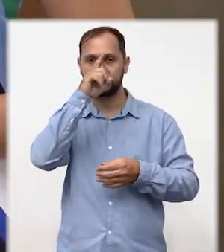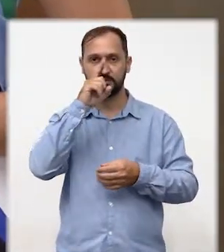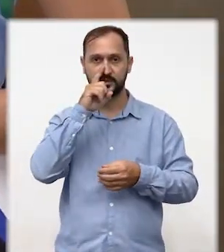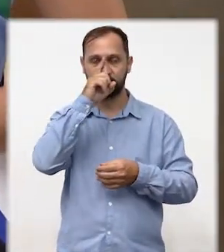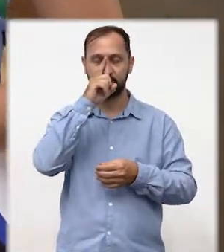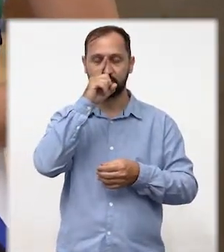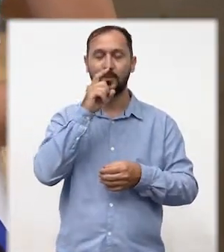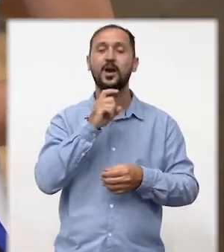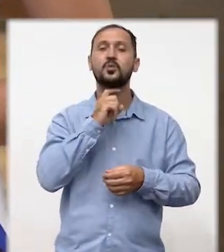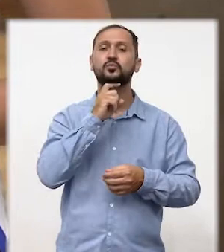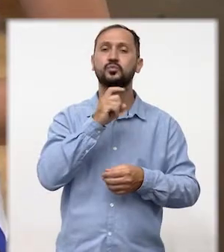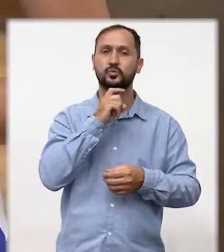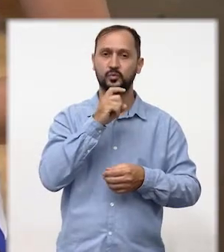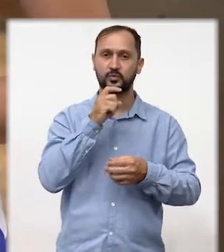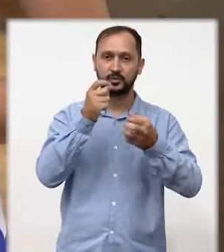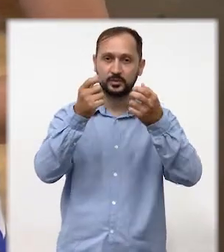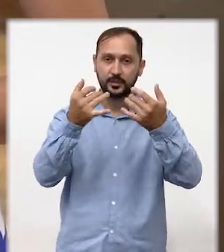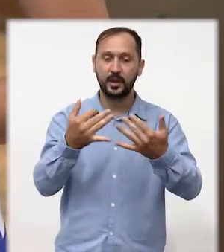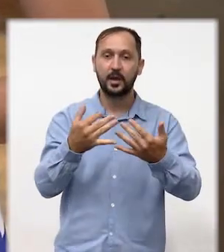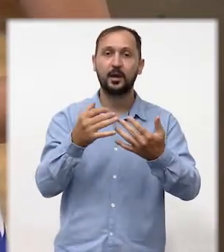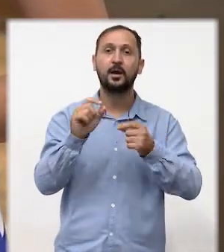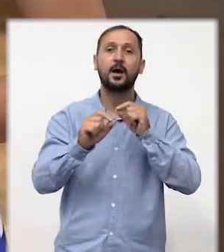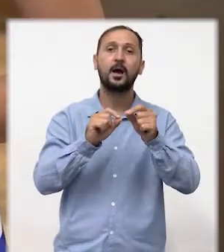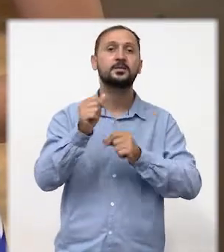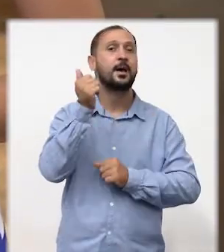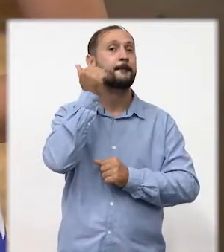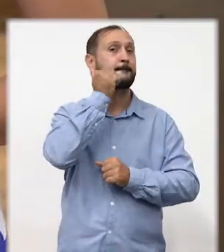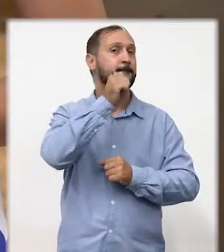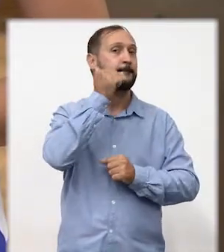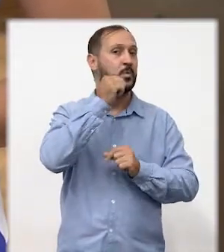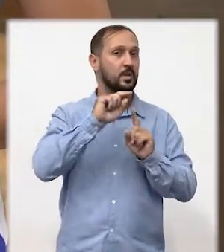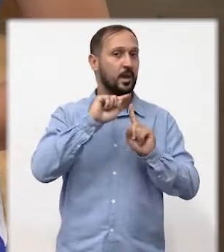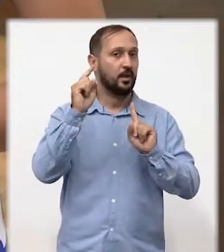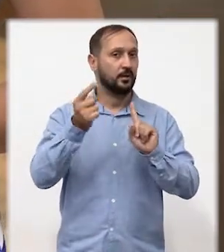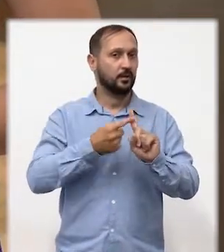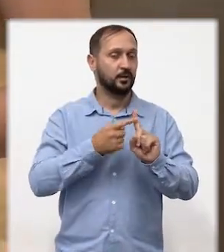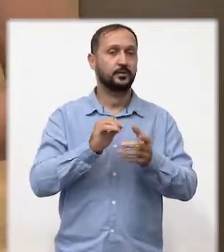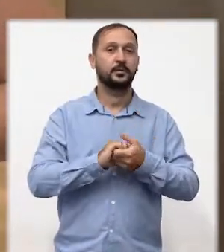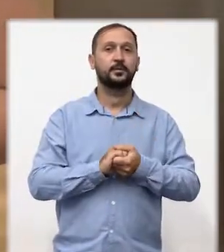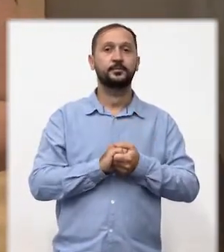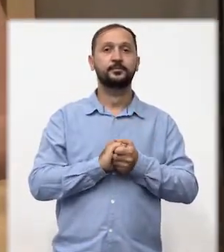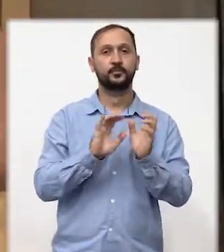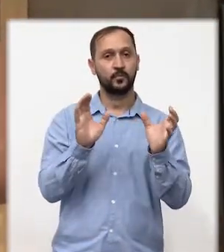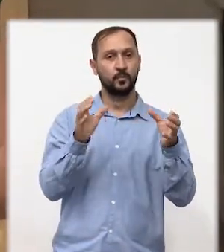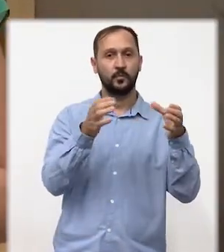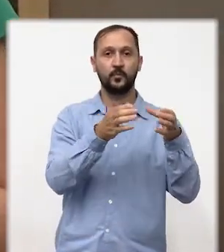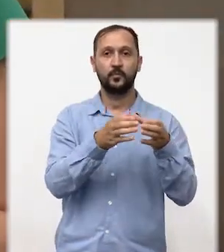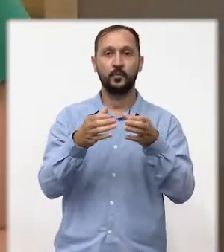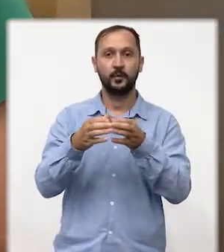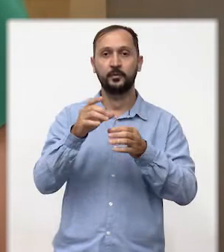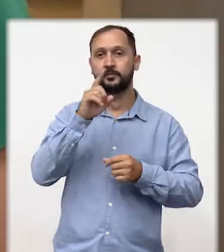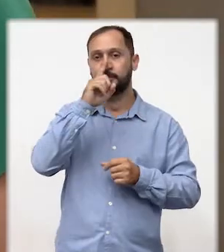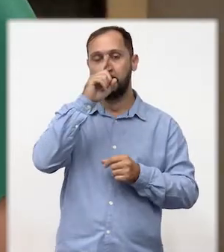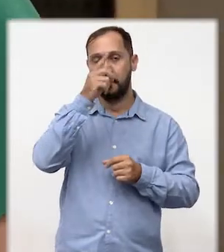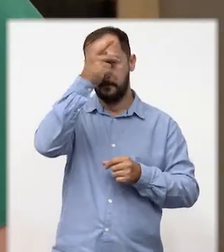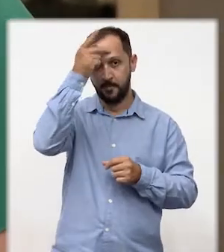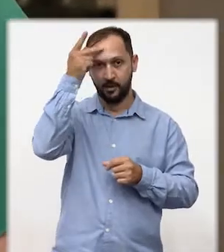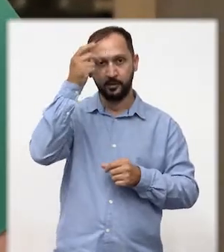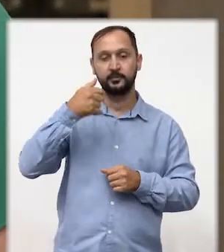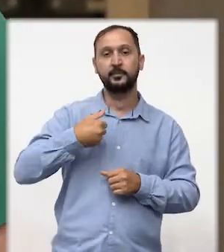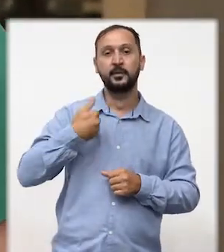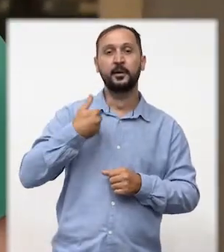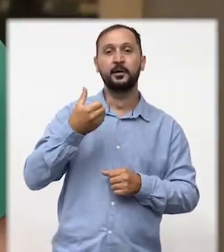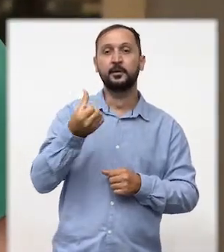E também uma dúvida, principalmente em relação às mulheres grávidas. Os grupos de risco hoje são pessoas acima